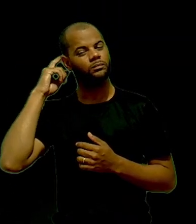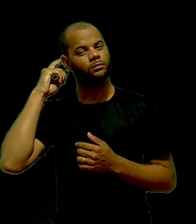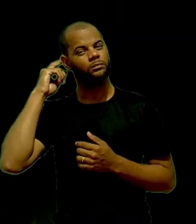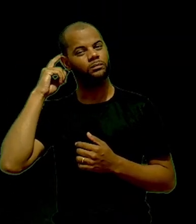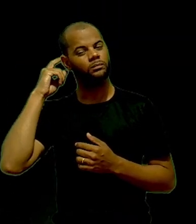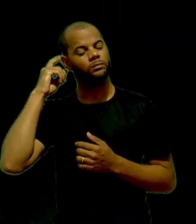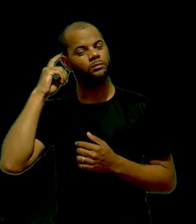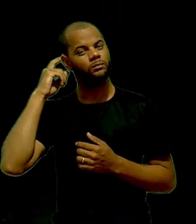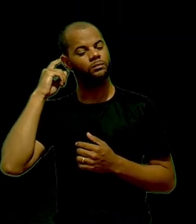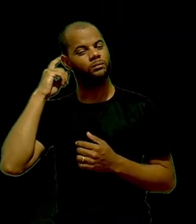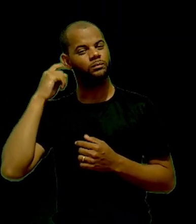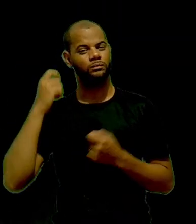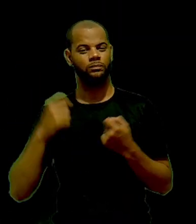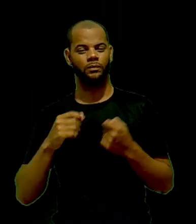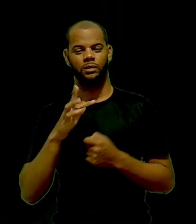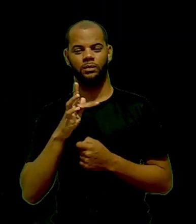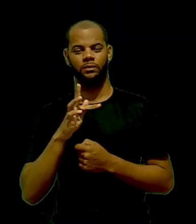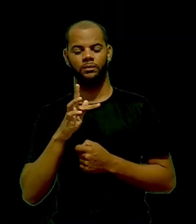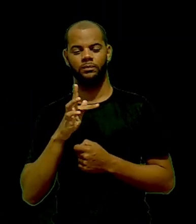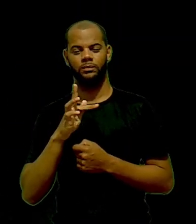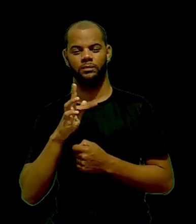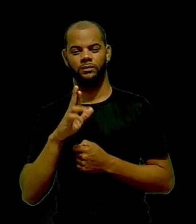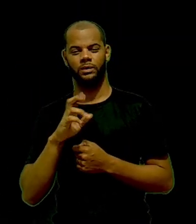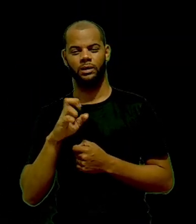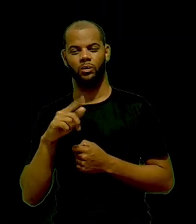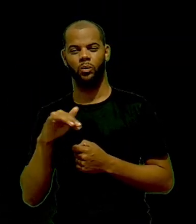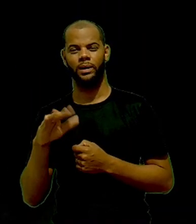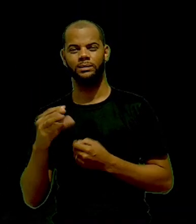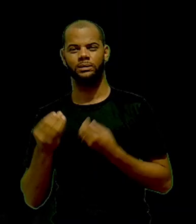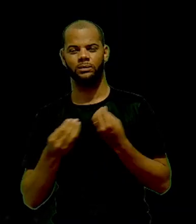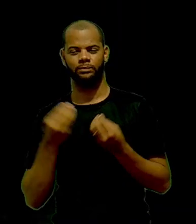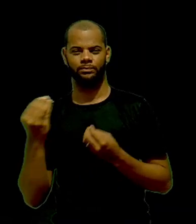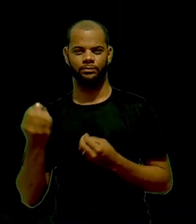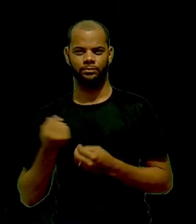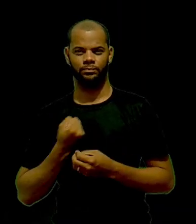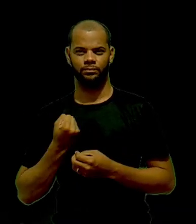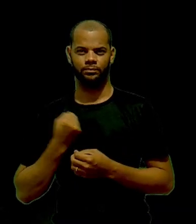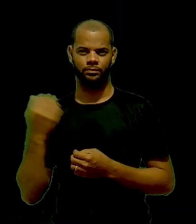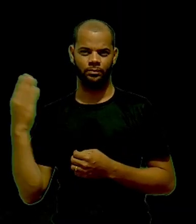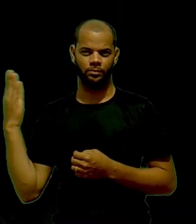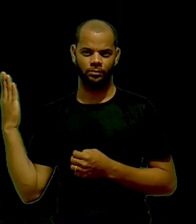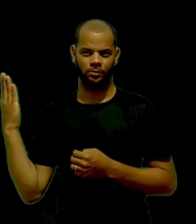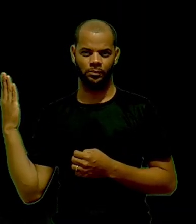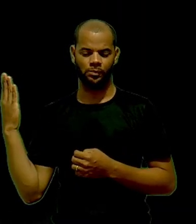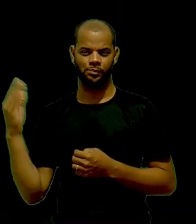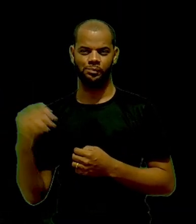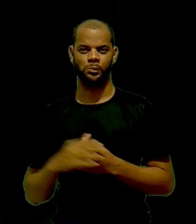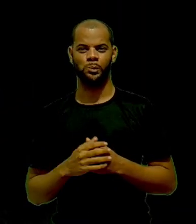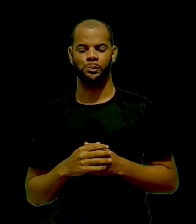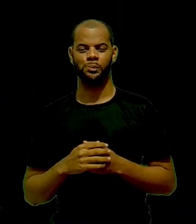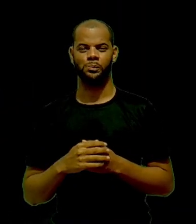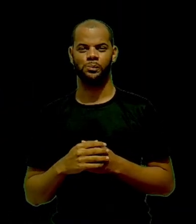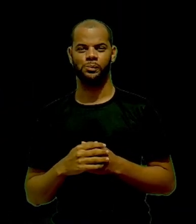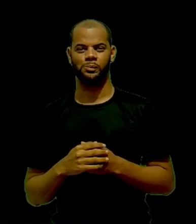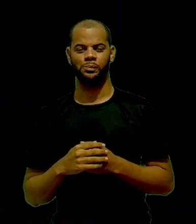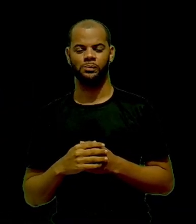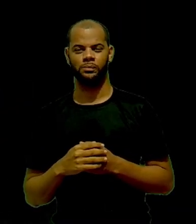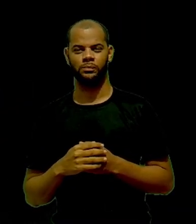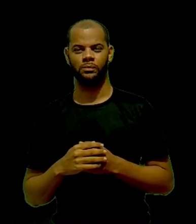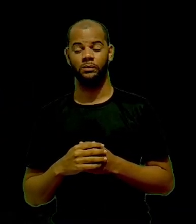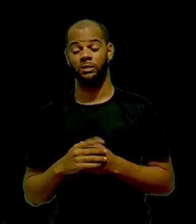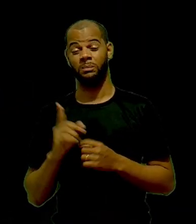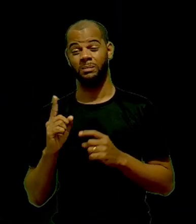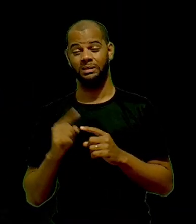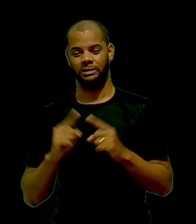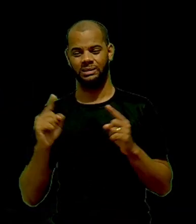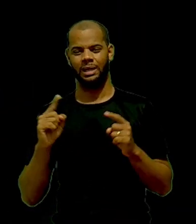frequência tem que estar entre 58,5 e 62,5 Hz. Mas essa frequência está sempre variando.